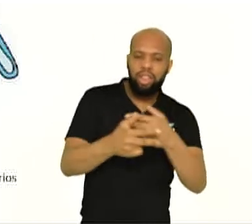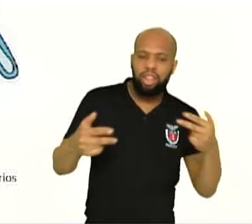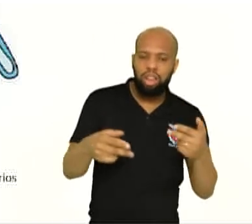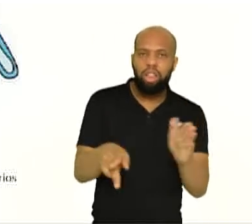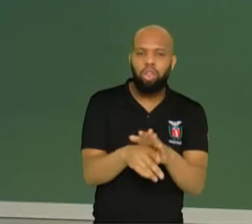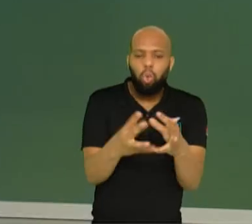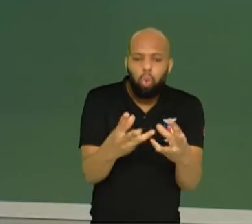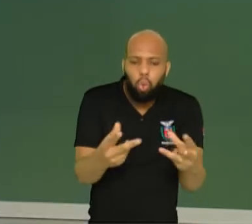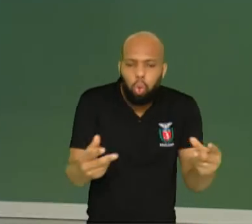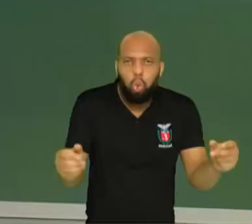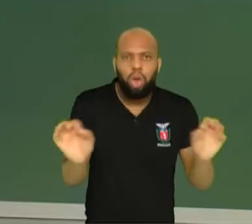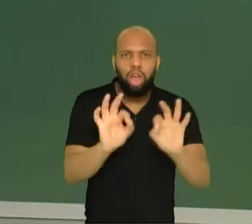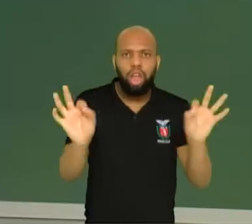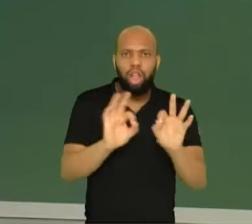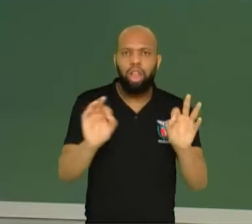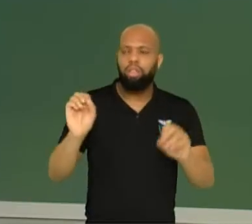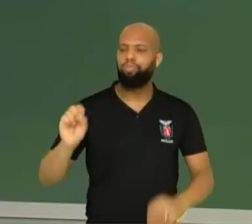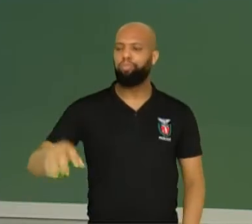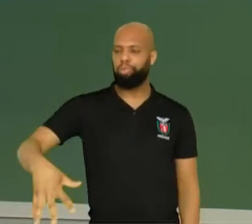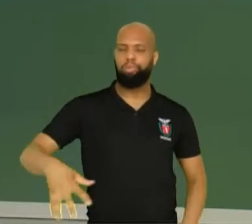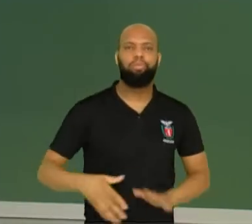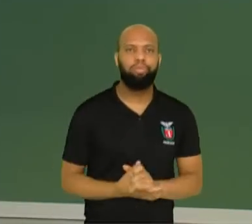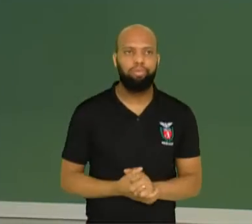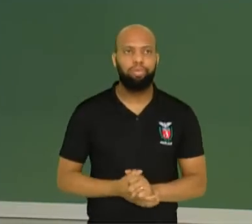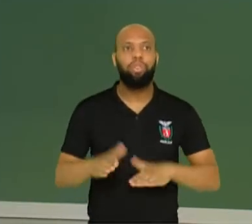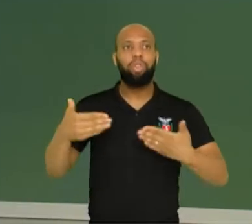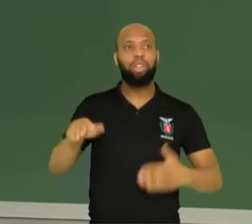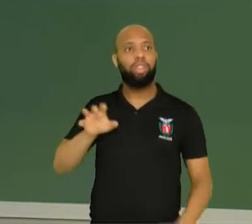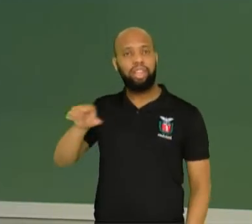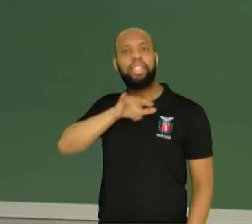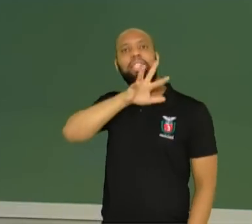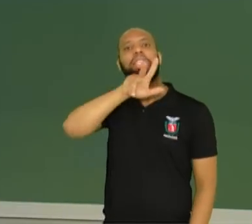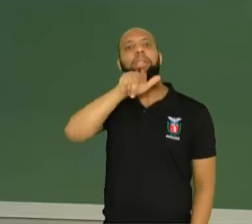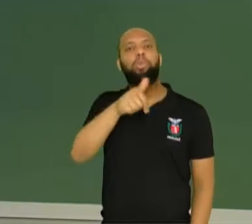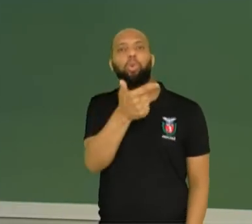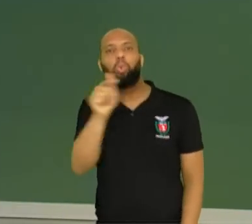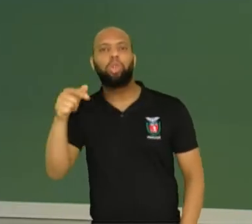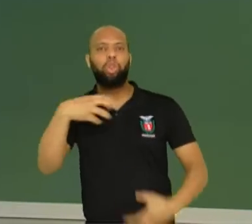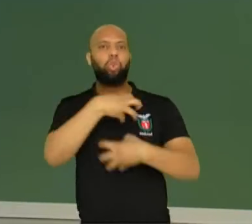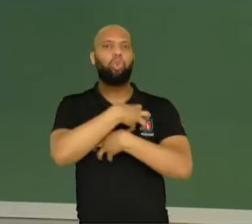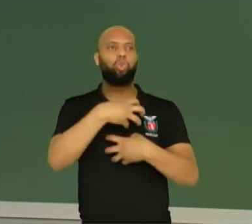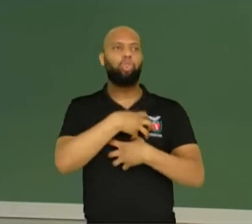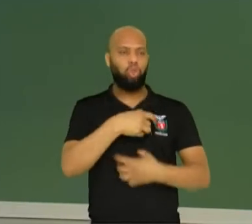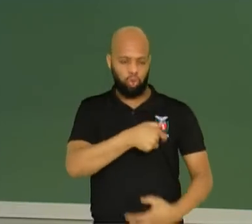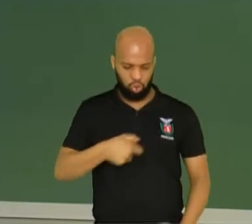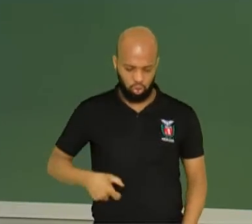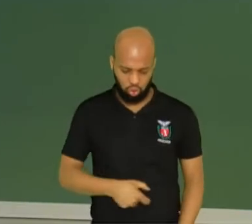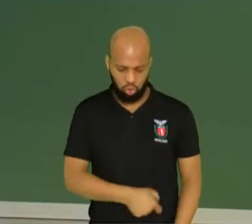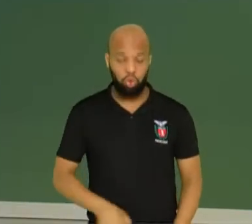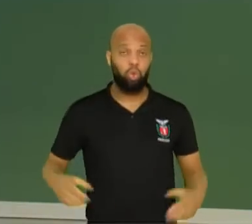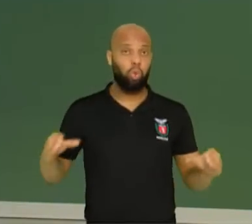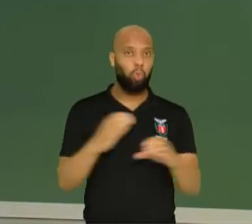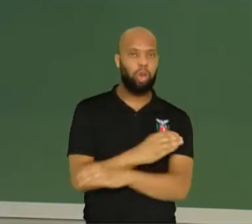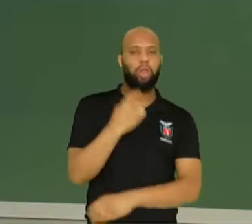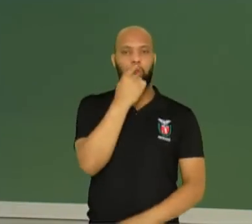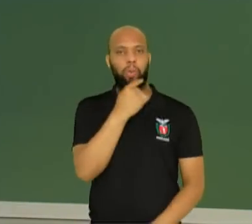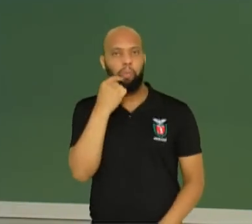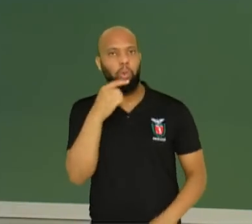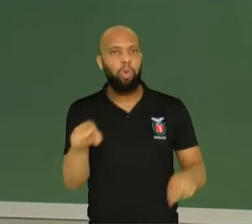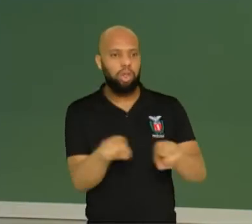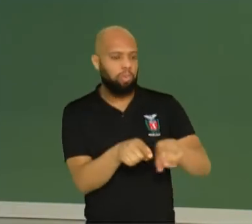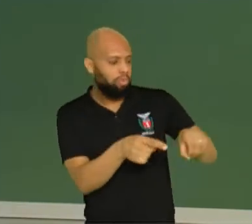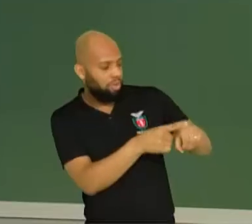pela água-viva vão ser eliminados. Esses animais aqui, eles não têm um sistema digestório completo, com boca e